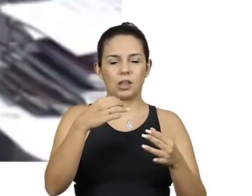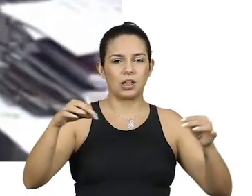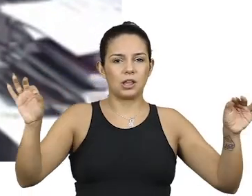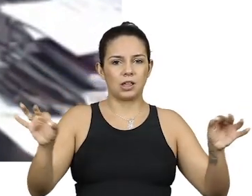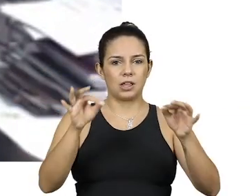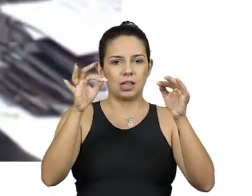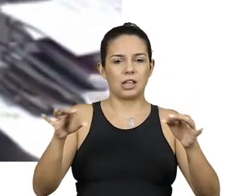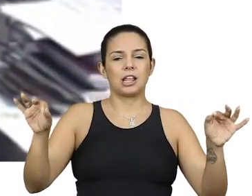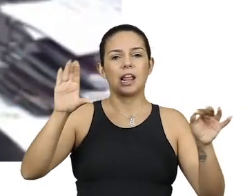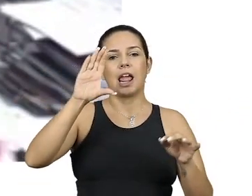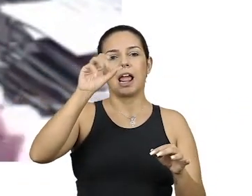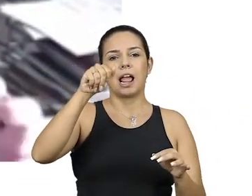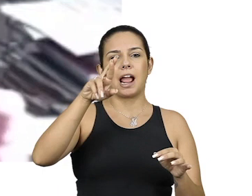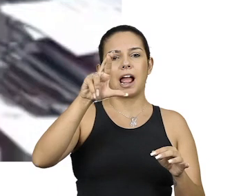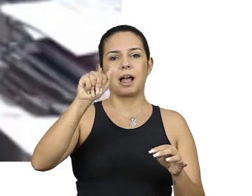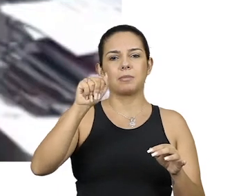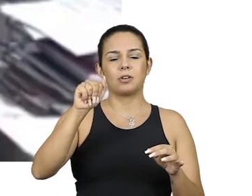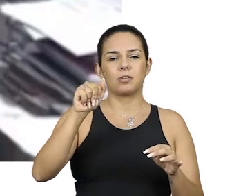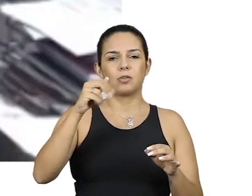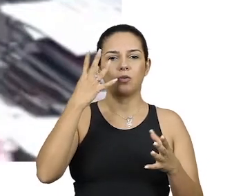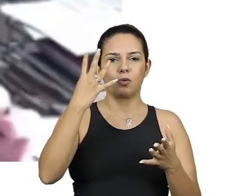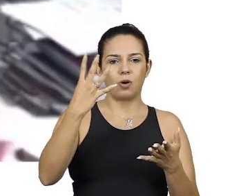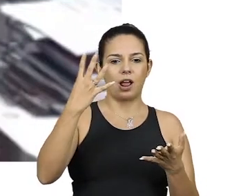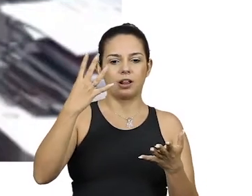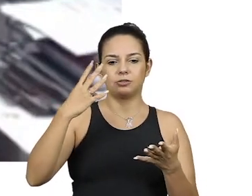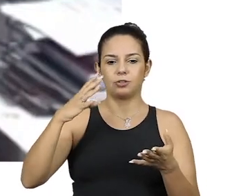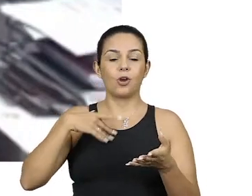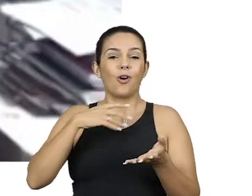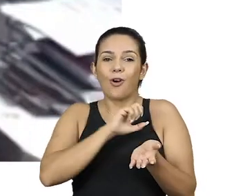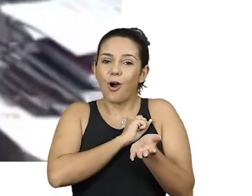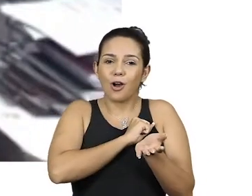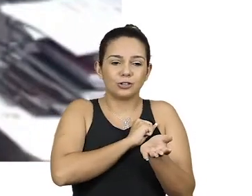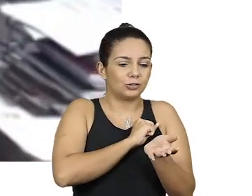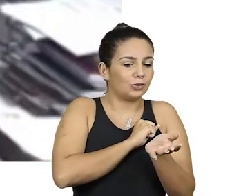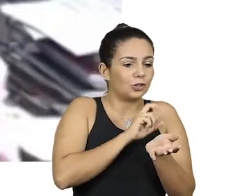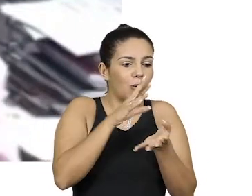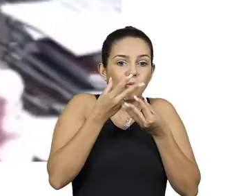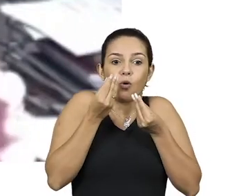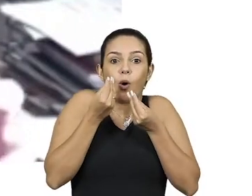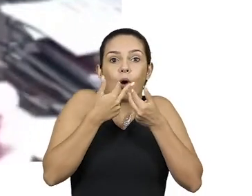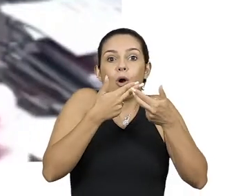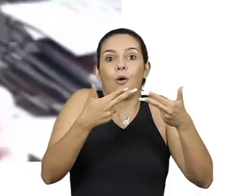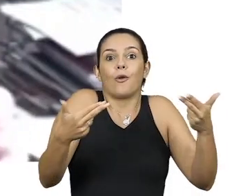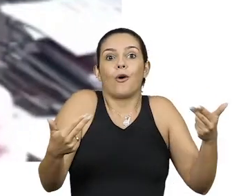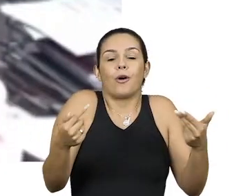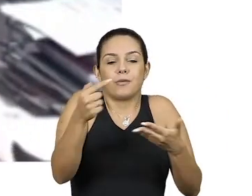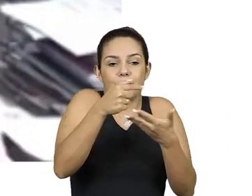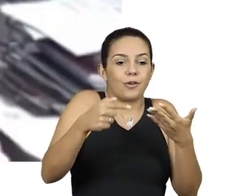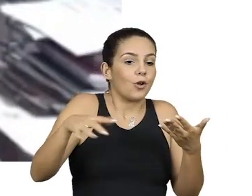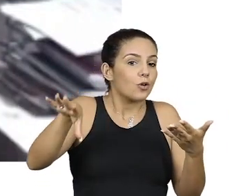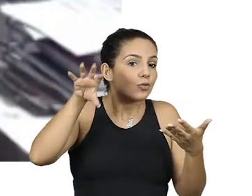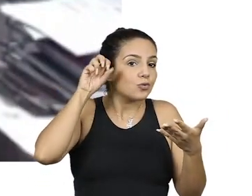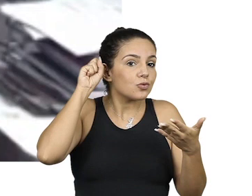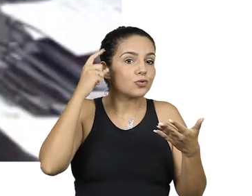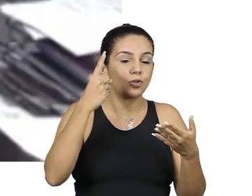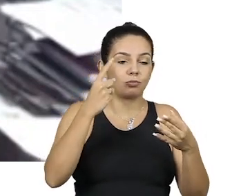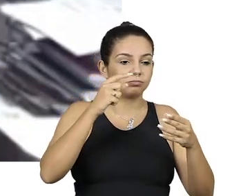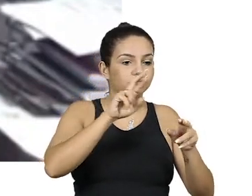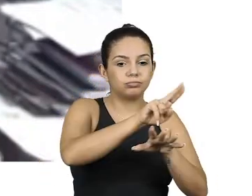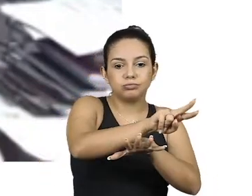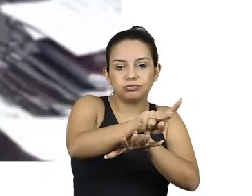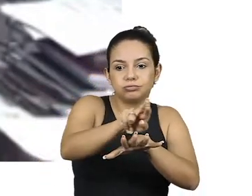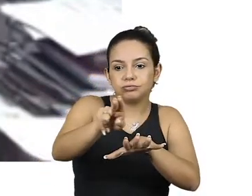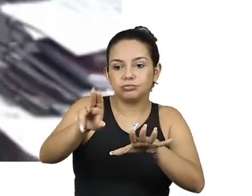câmara, 4 instrumentos, 5 instrumentos e um som que